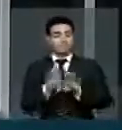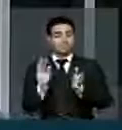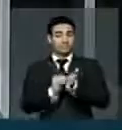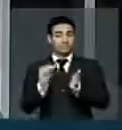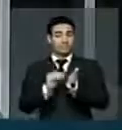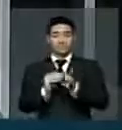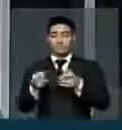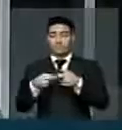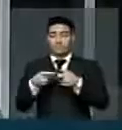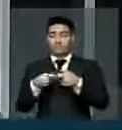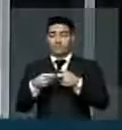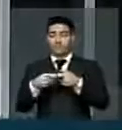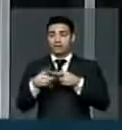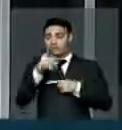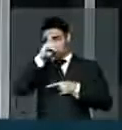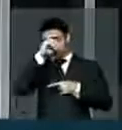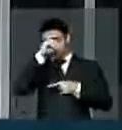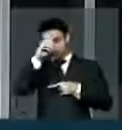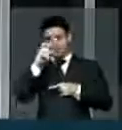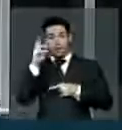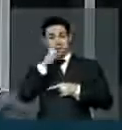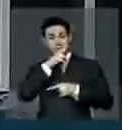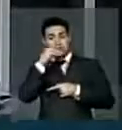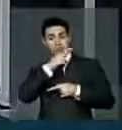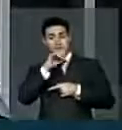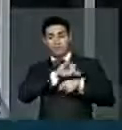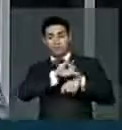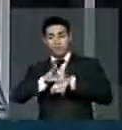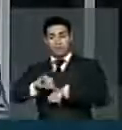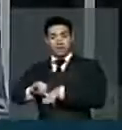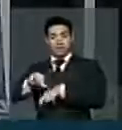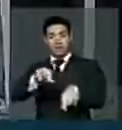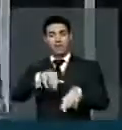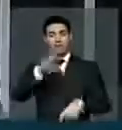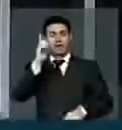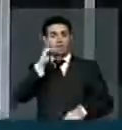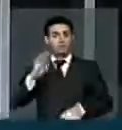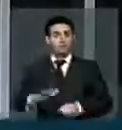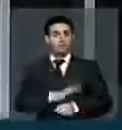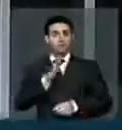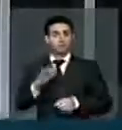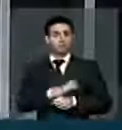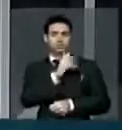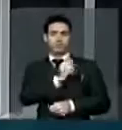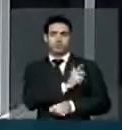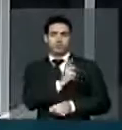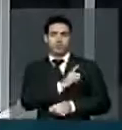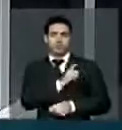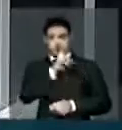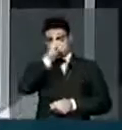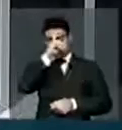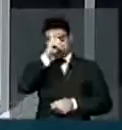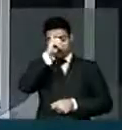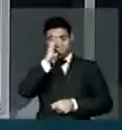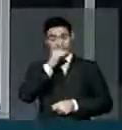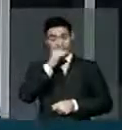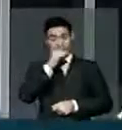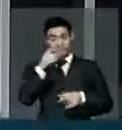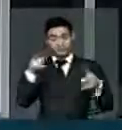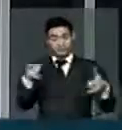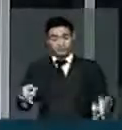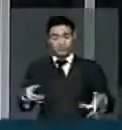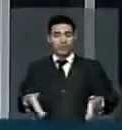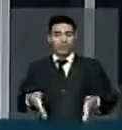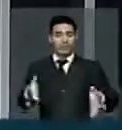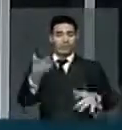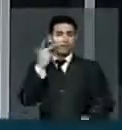médicos e hospitais do interior, as emergências das capitais estão cada vez mais abarrotadas. Aliás, hospital com maca no corredor